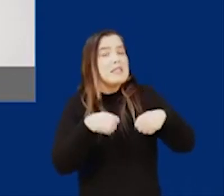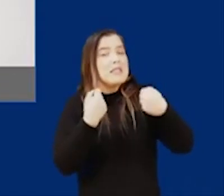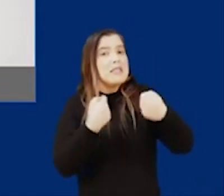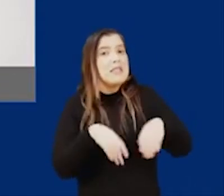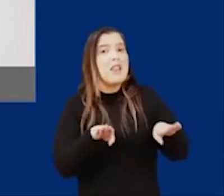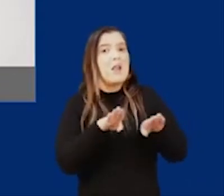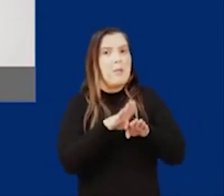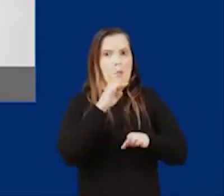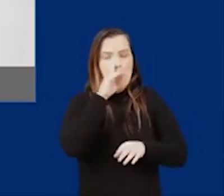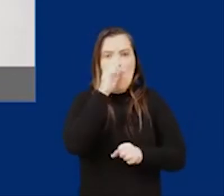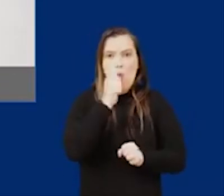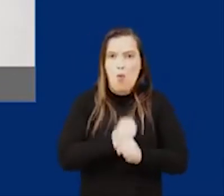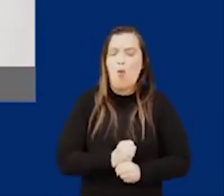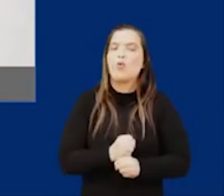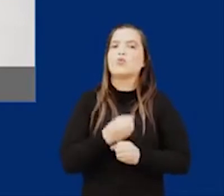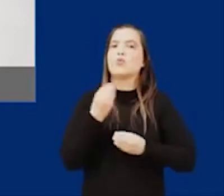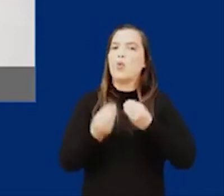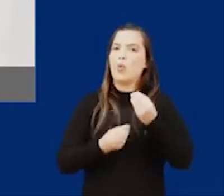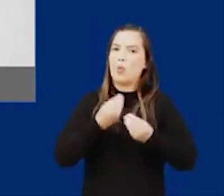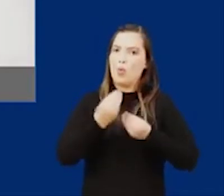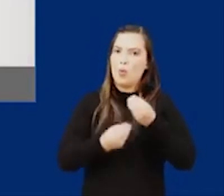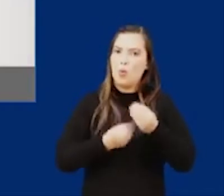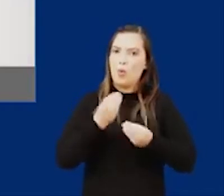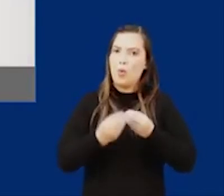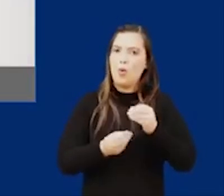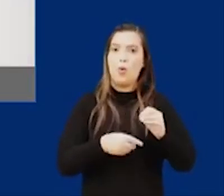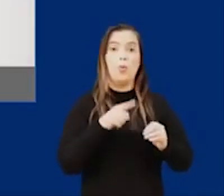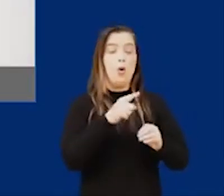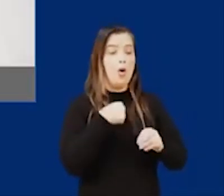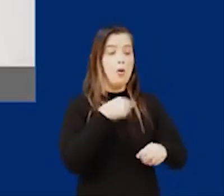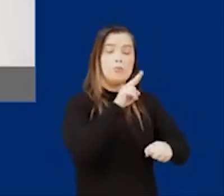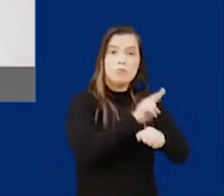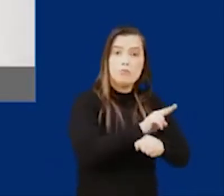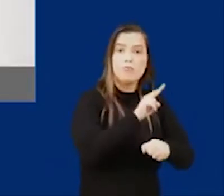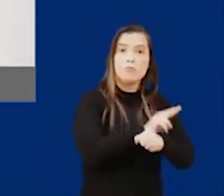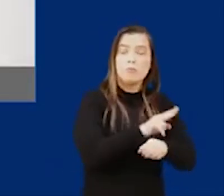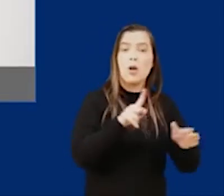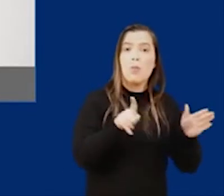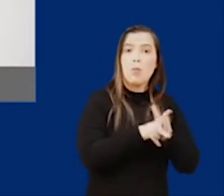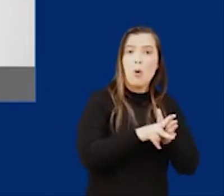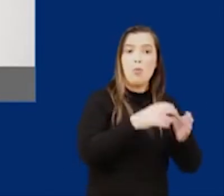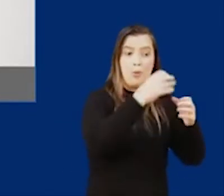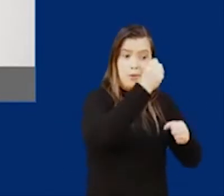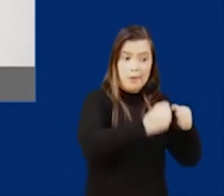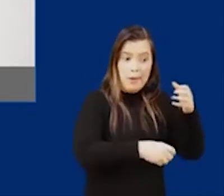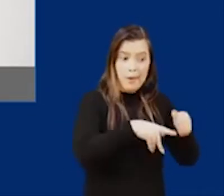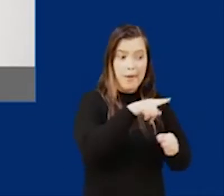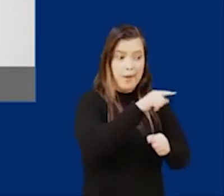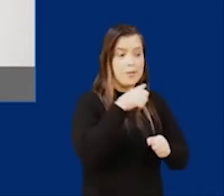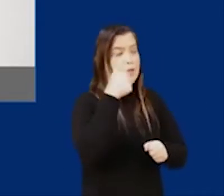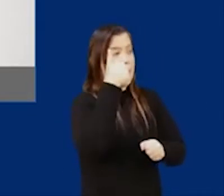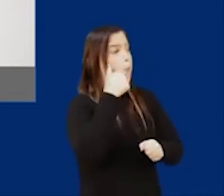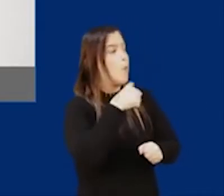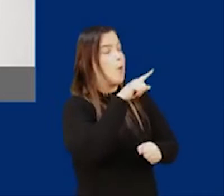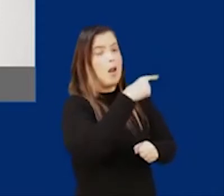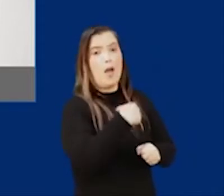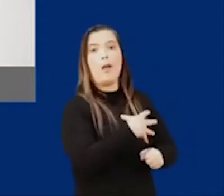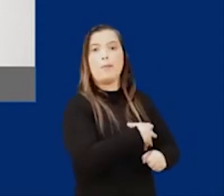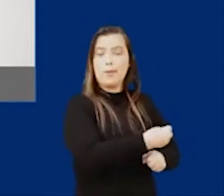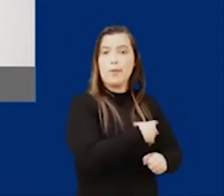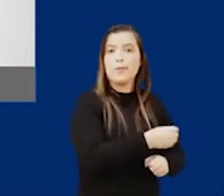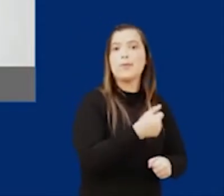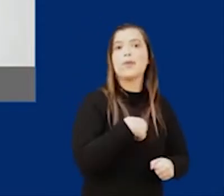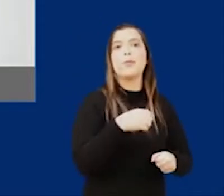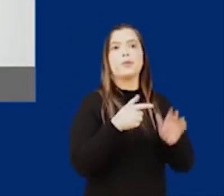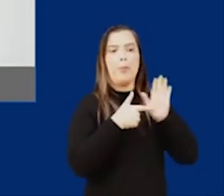forte o suficiente para proteger o aleitamento alheio, com nossas evidências